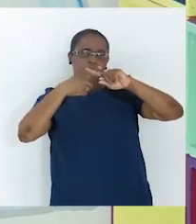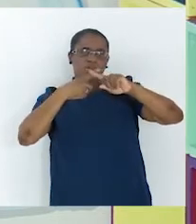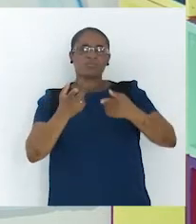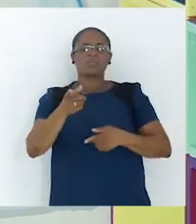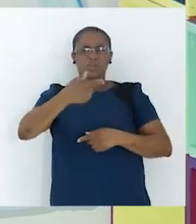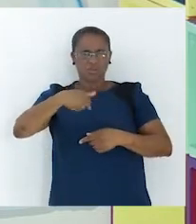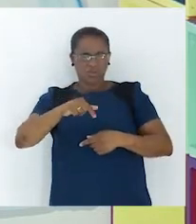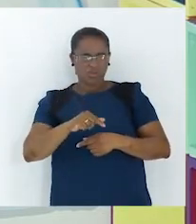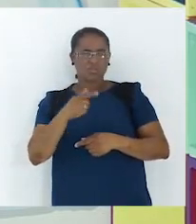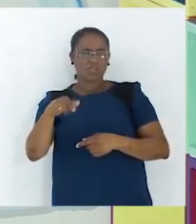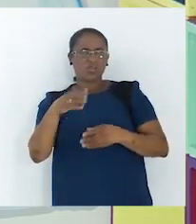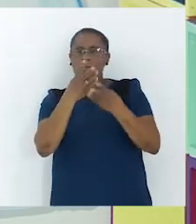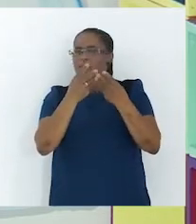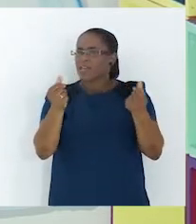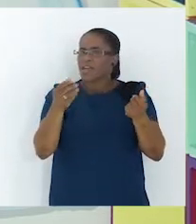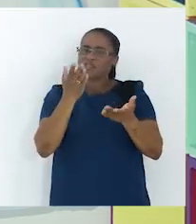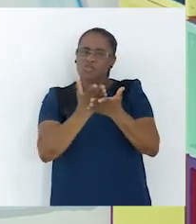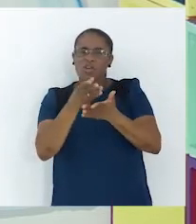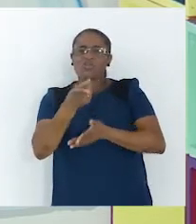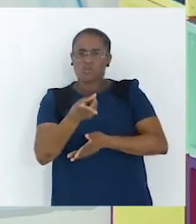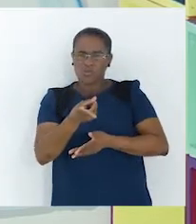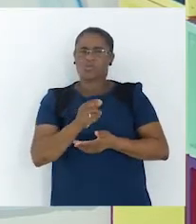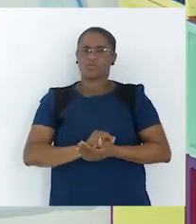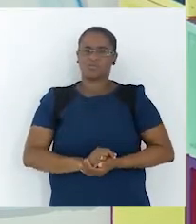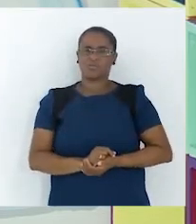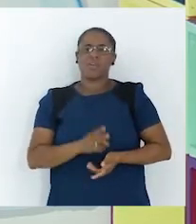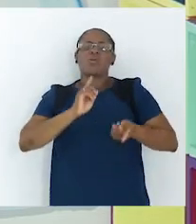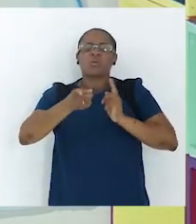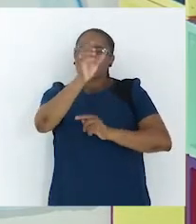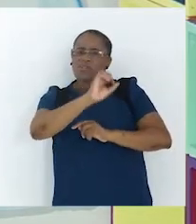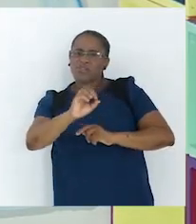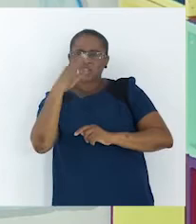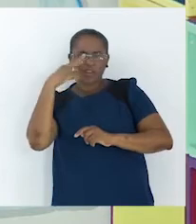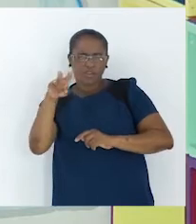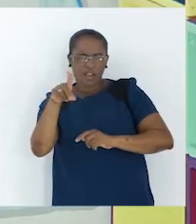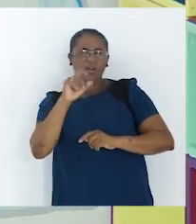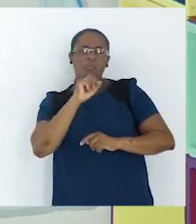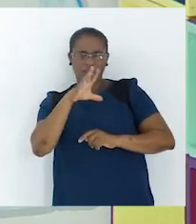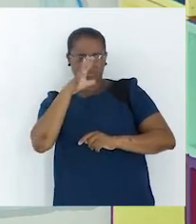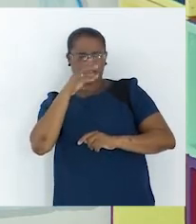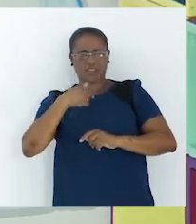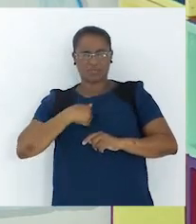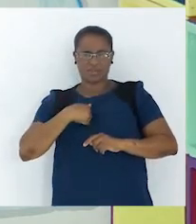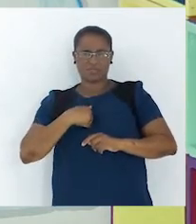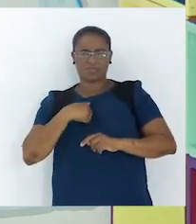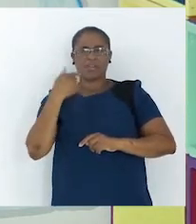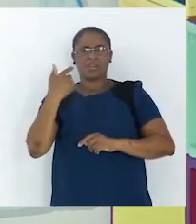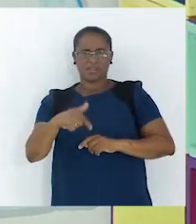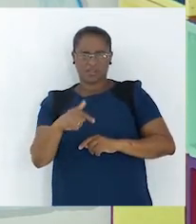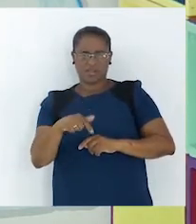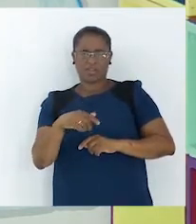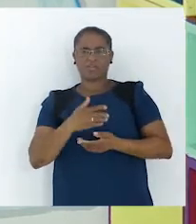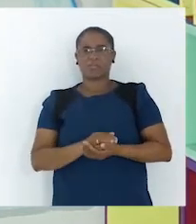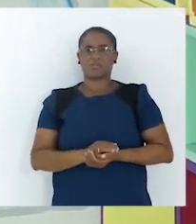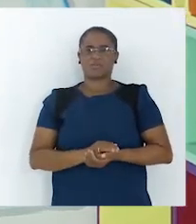nós caímos numa matéria do nono ano o que é que vocês estão a dela podem me dizer temos